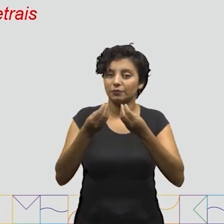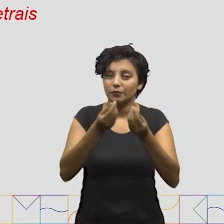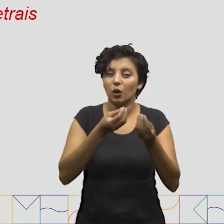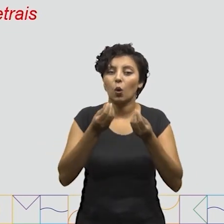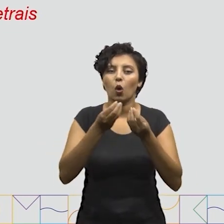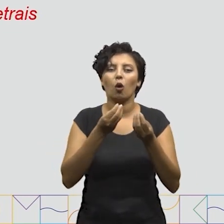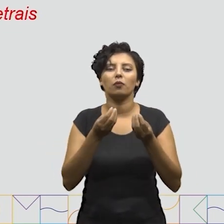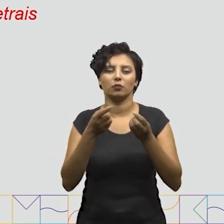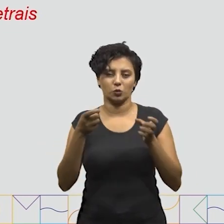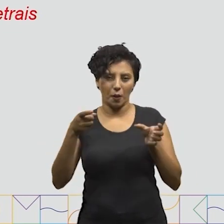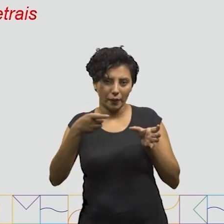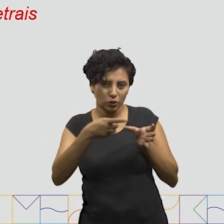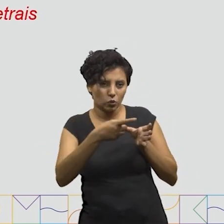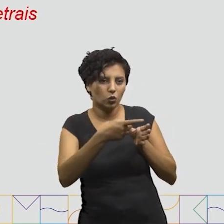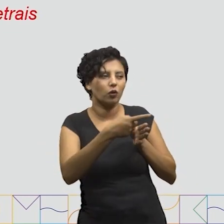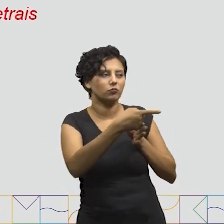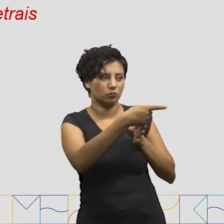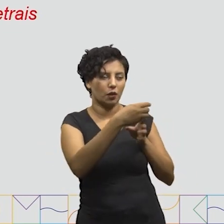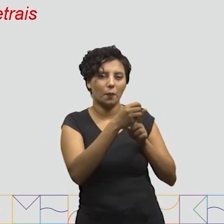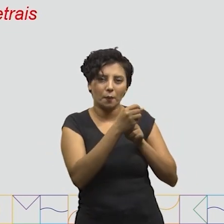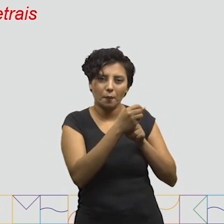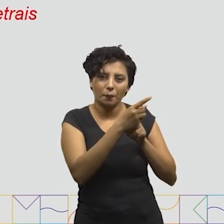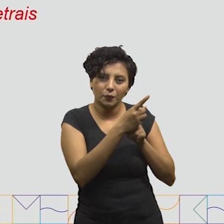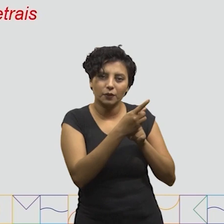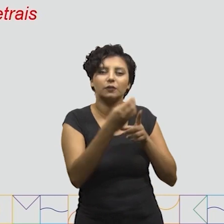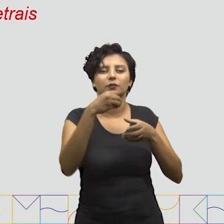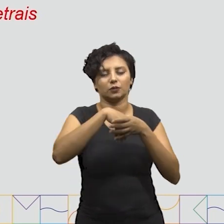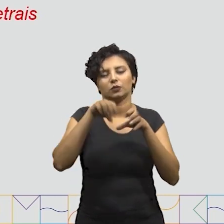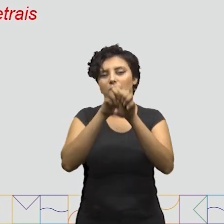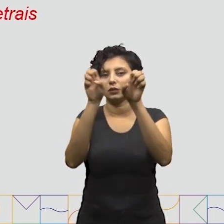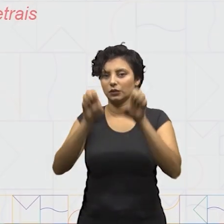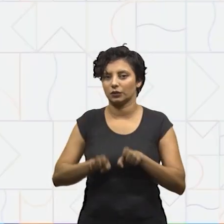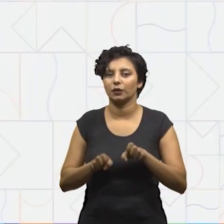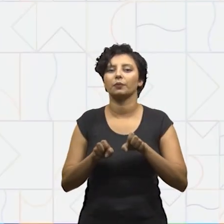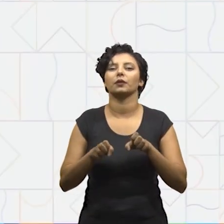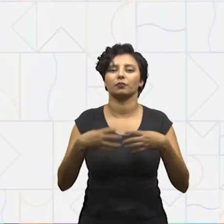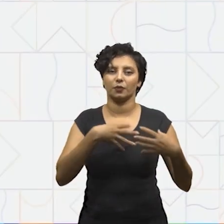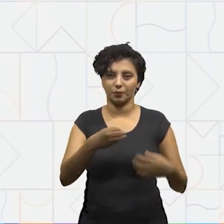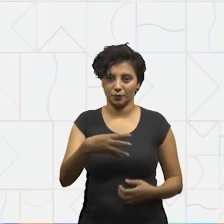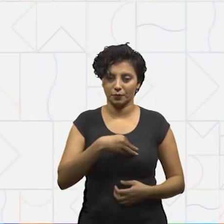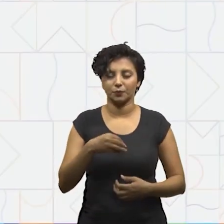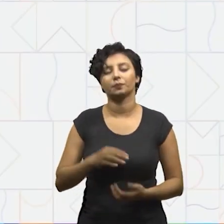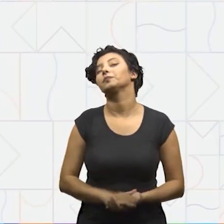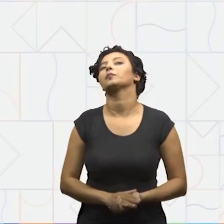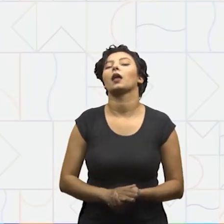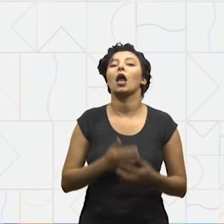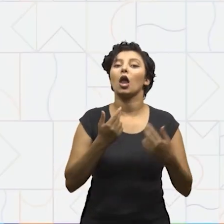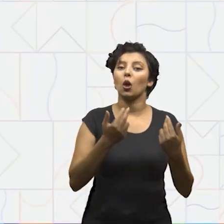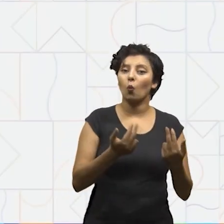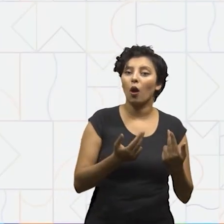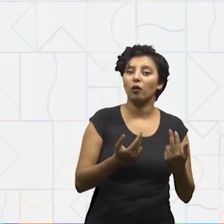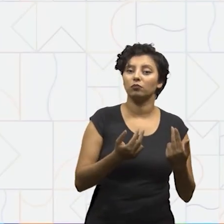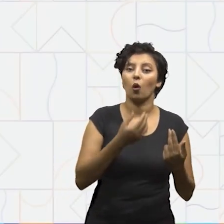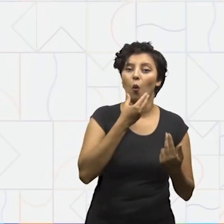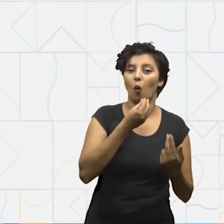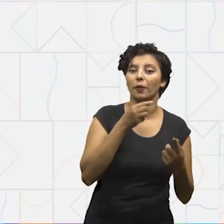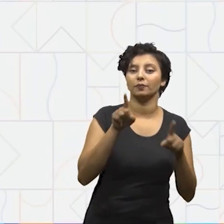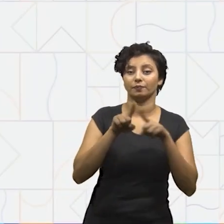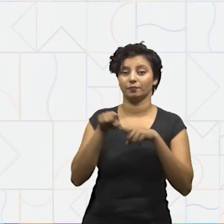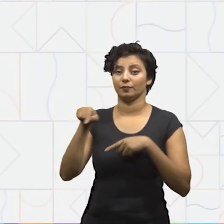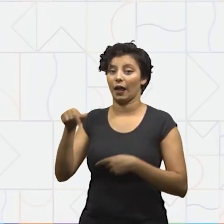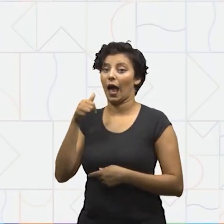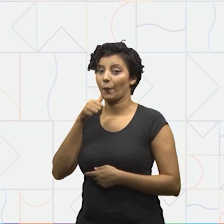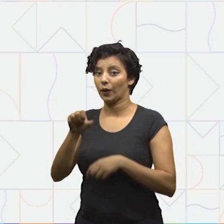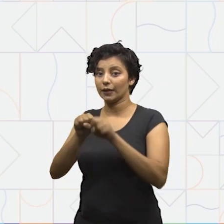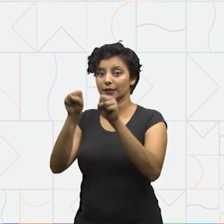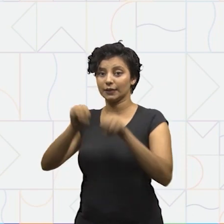para o transporte dos espermatozoides dentro do sistema reprodutor. Assim como o sistema reprodutor masculino, o